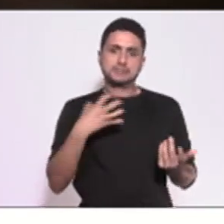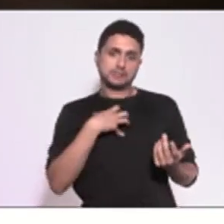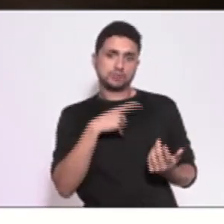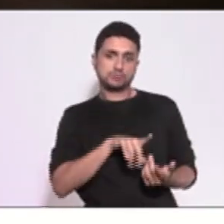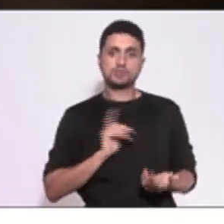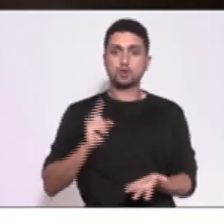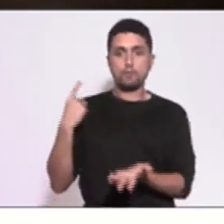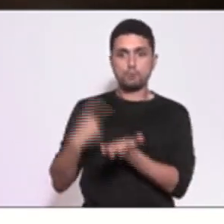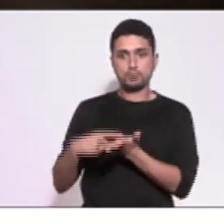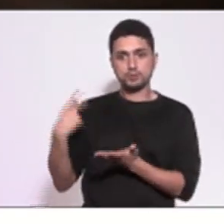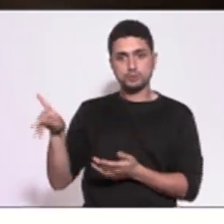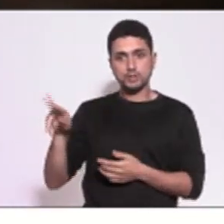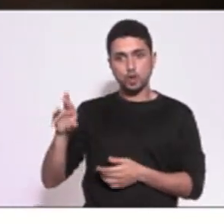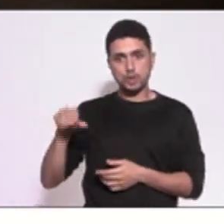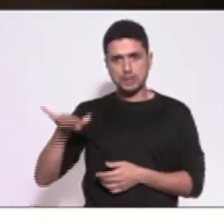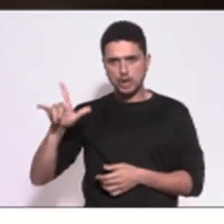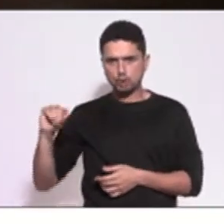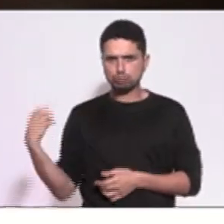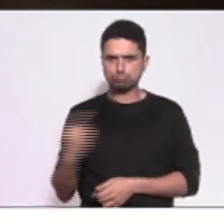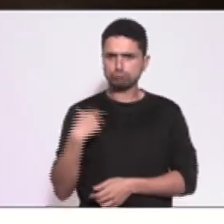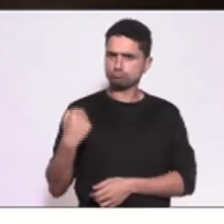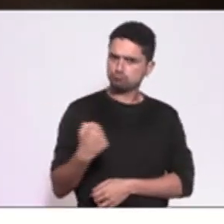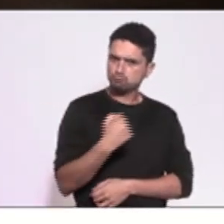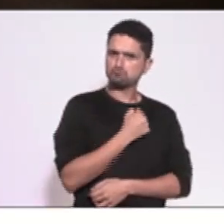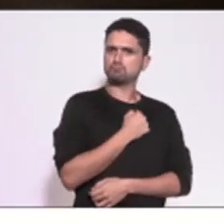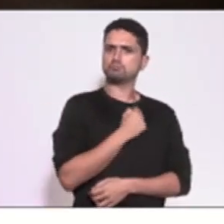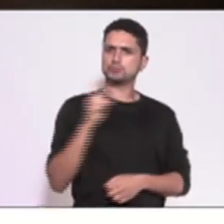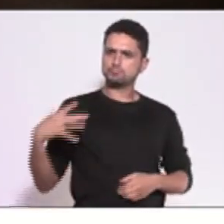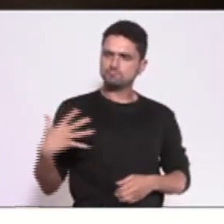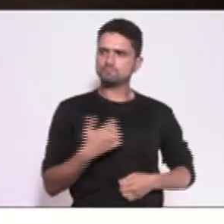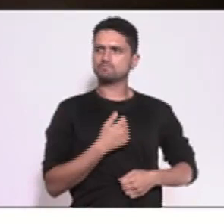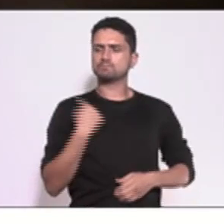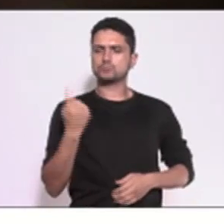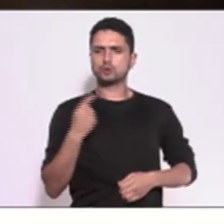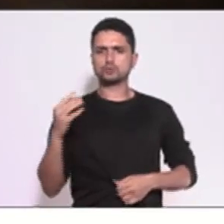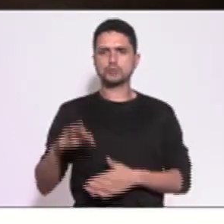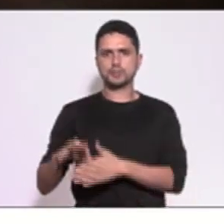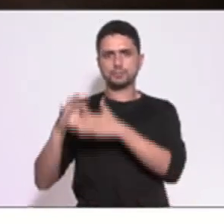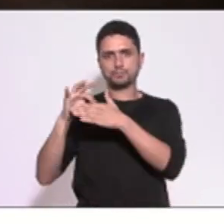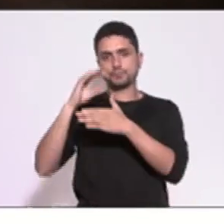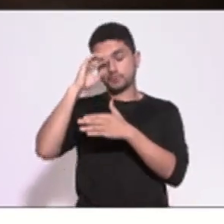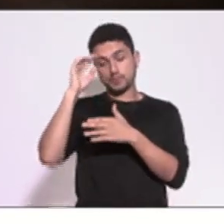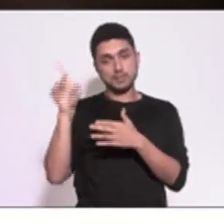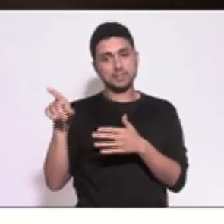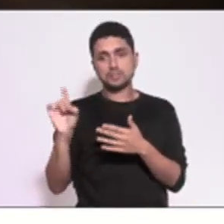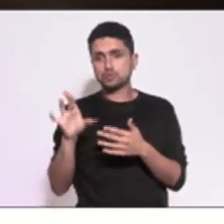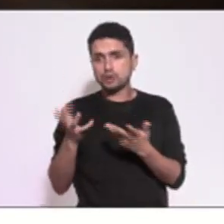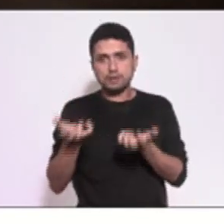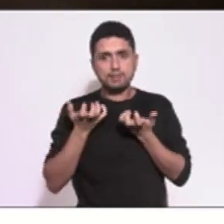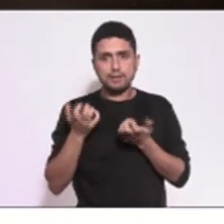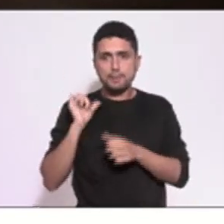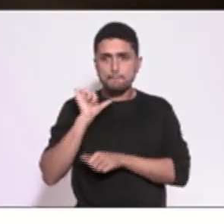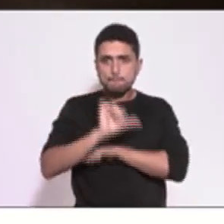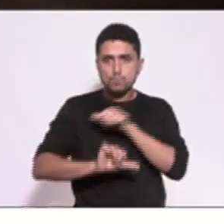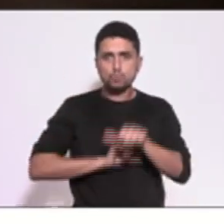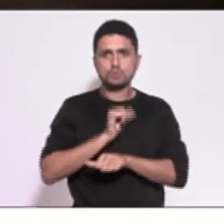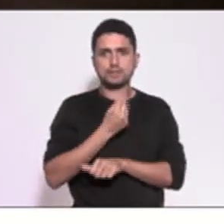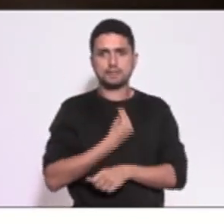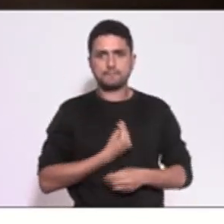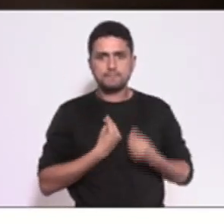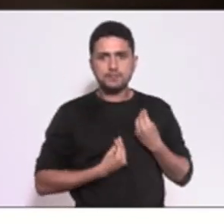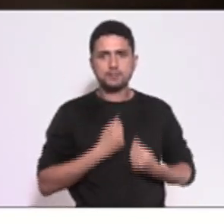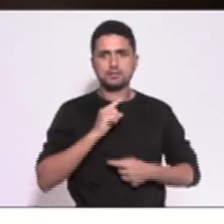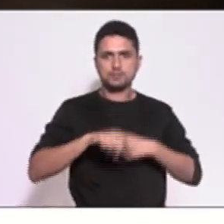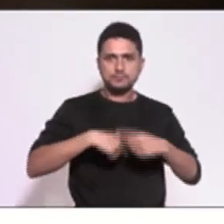do Ronaldo, ele é o nosso herói, o nosso líder, porque ele quer ser apenas o que ele é, um transformador, um